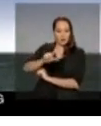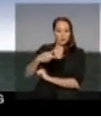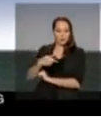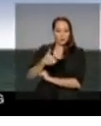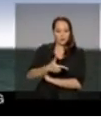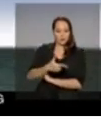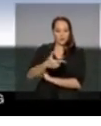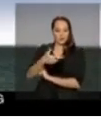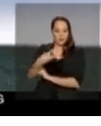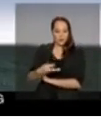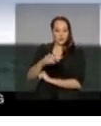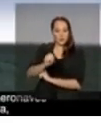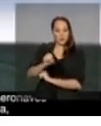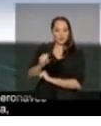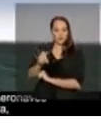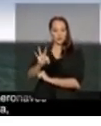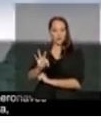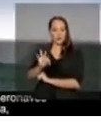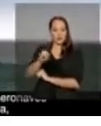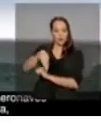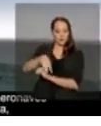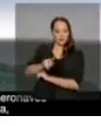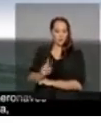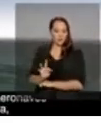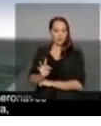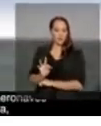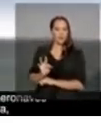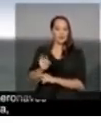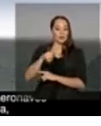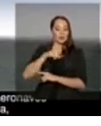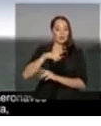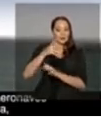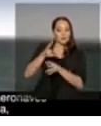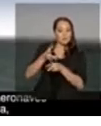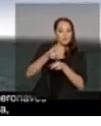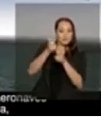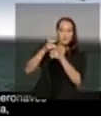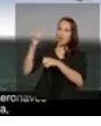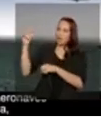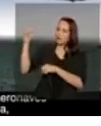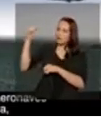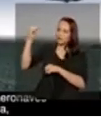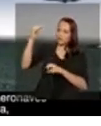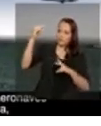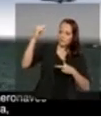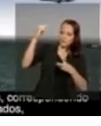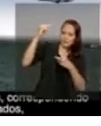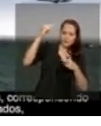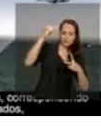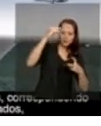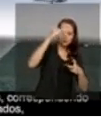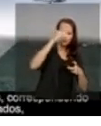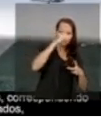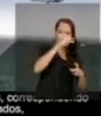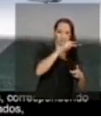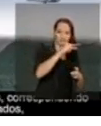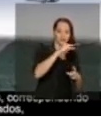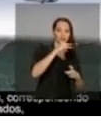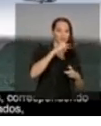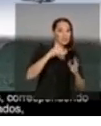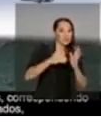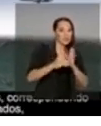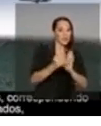LP-23 SST-NG, possui a capacidade de detecção de aeronaves dentro da sua área de cobertura, com um alcance de